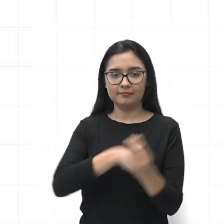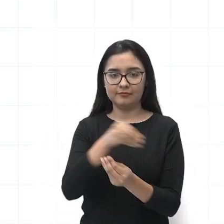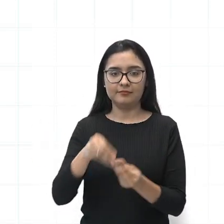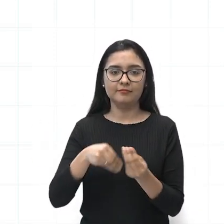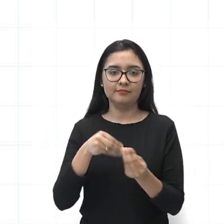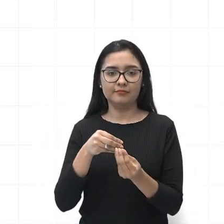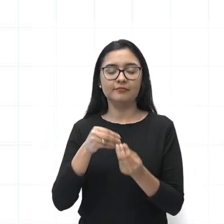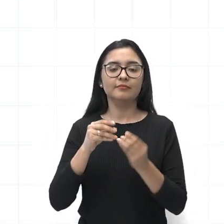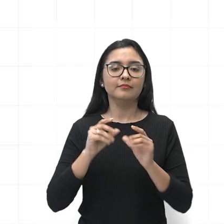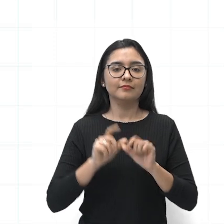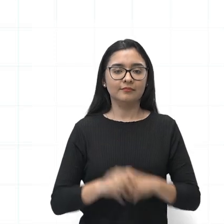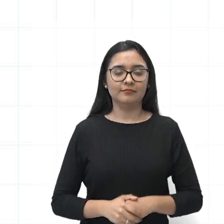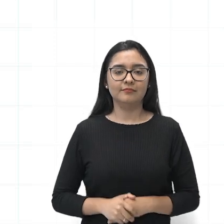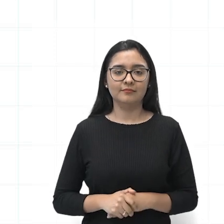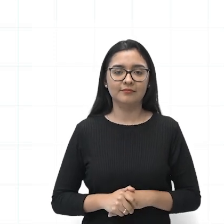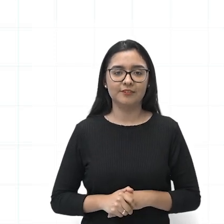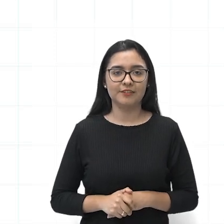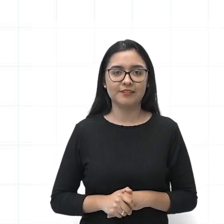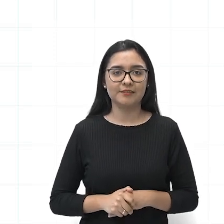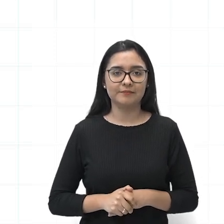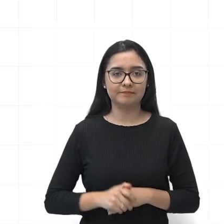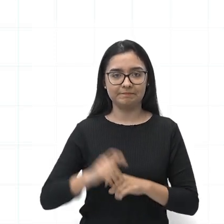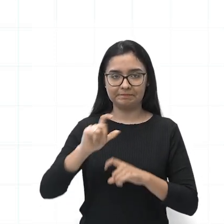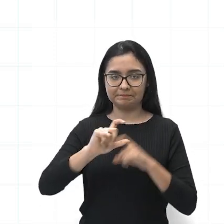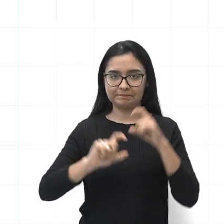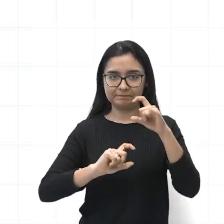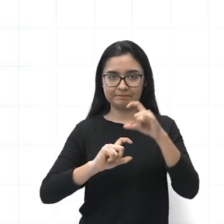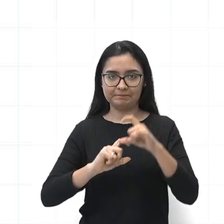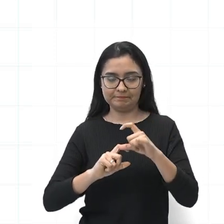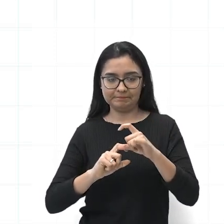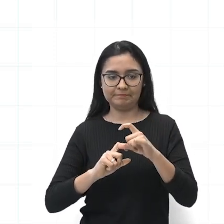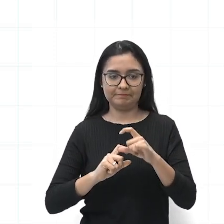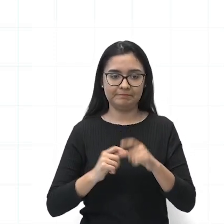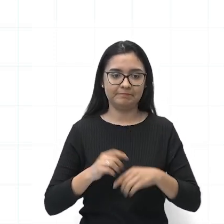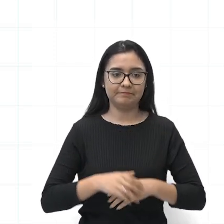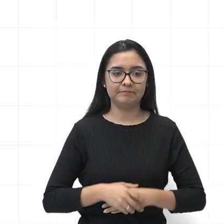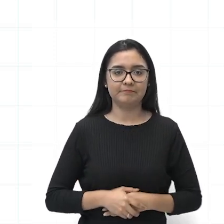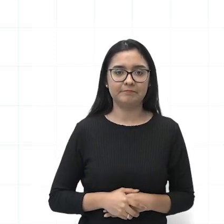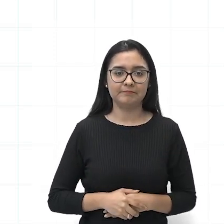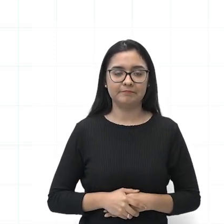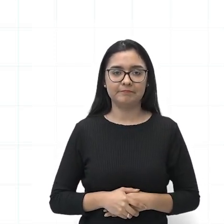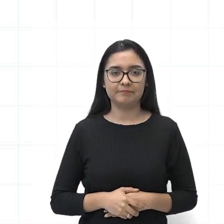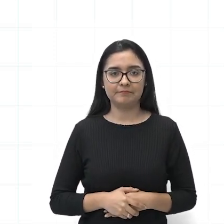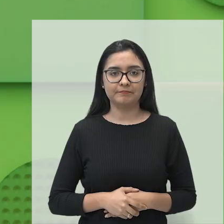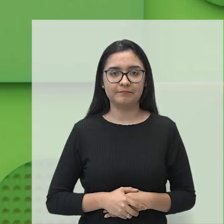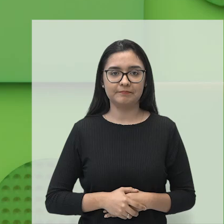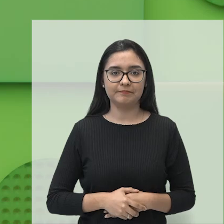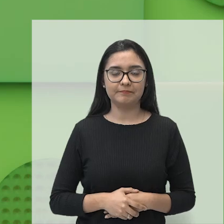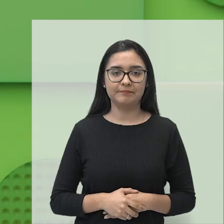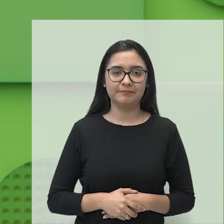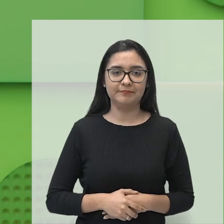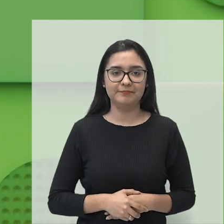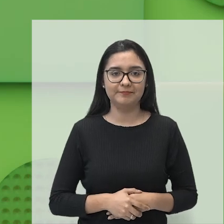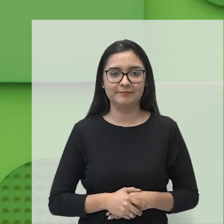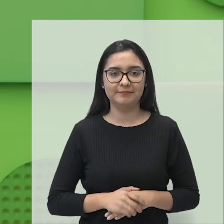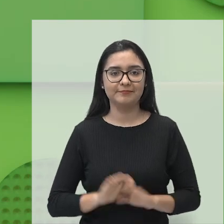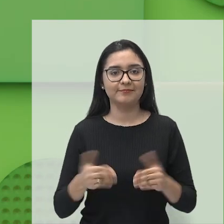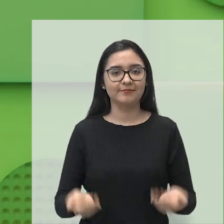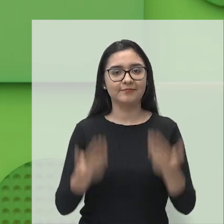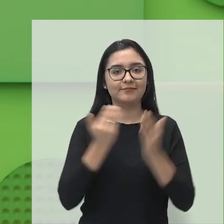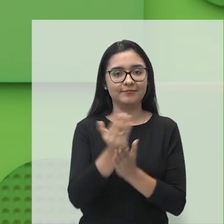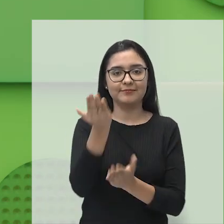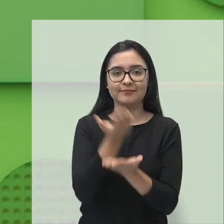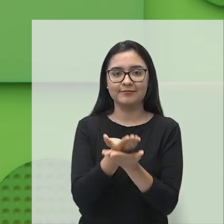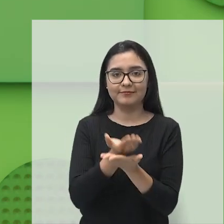e heterogêneas, detalhamento, misturas homogêneas e heterogêneas. E vamos para a